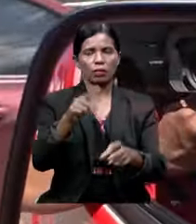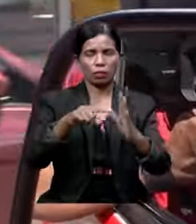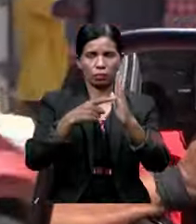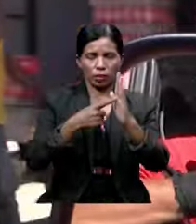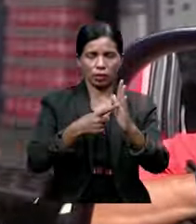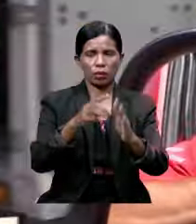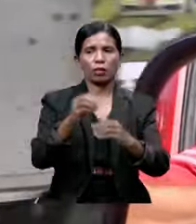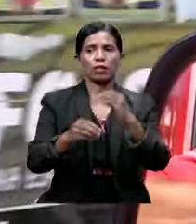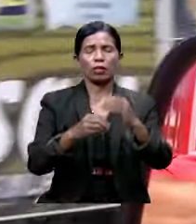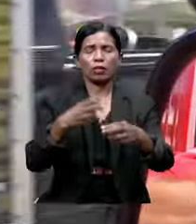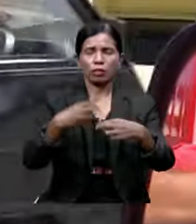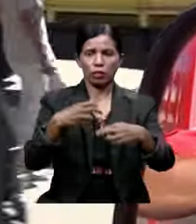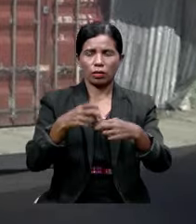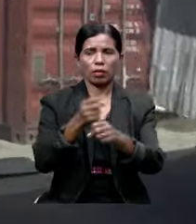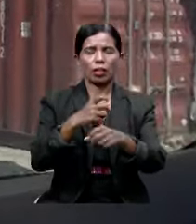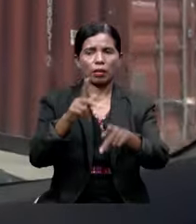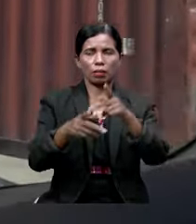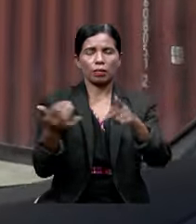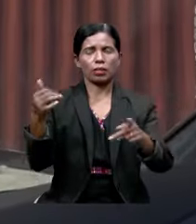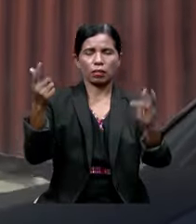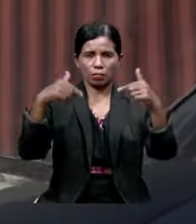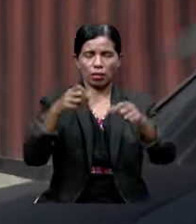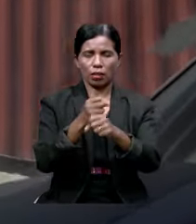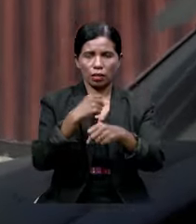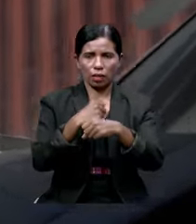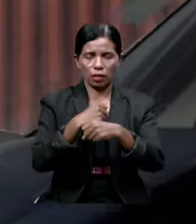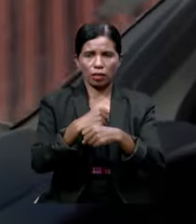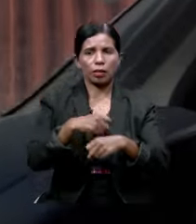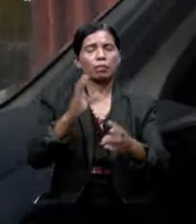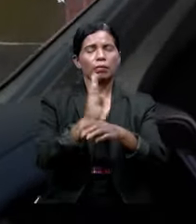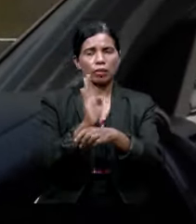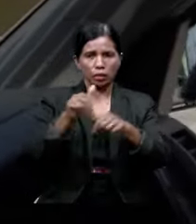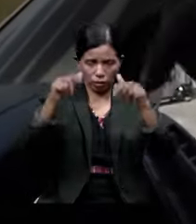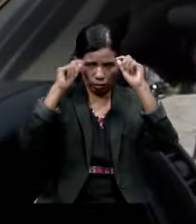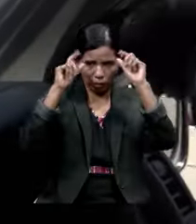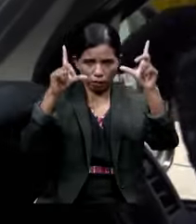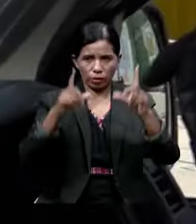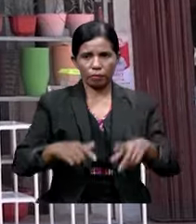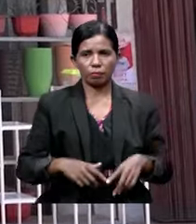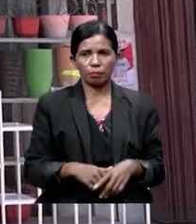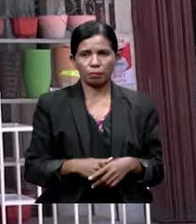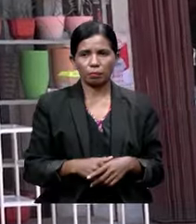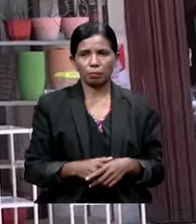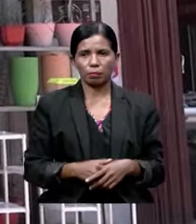Ne significa difícil atu investor sira halo negosiu no hahu ia Timor-Leste. Romualdo Neves, Tito Silva, GMN.